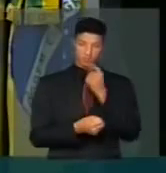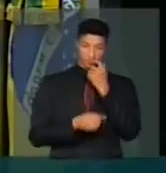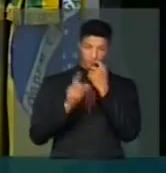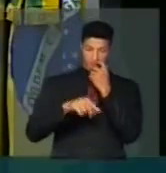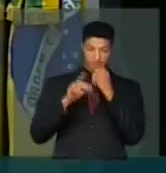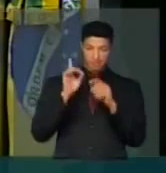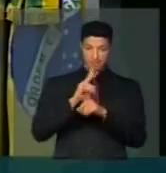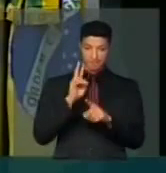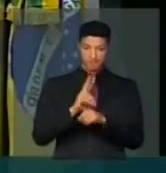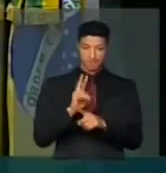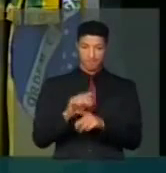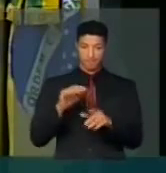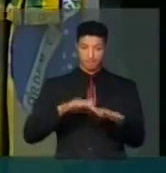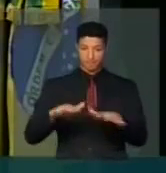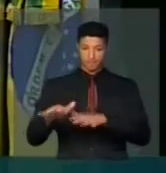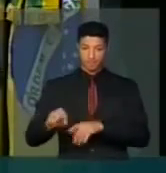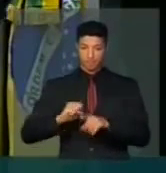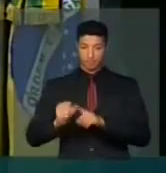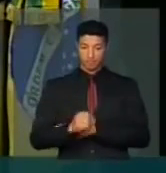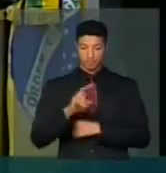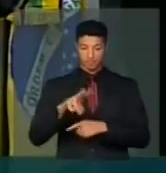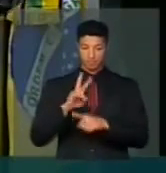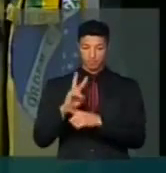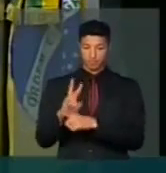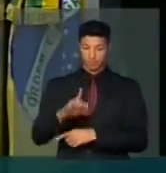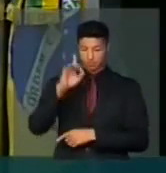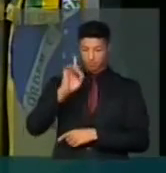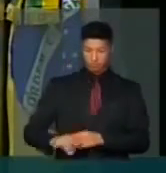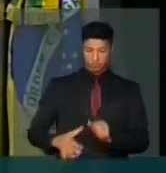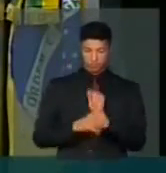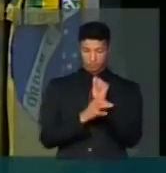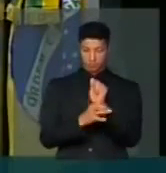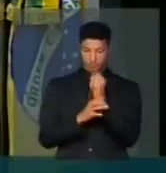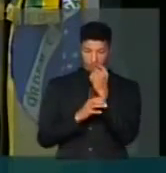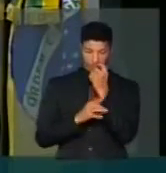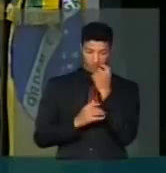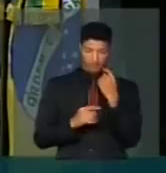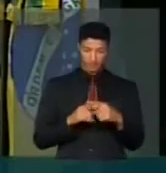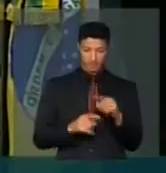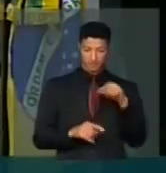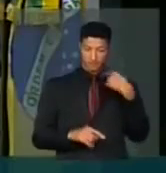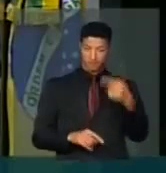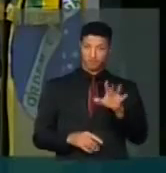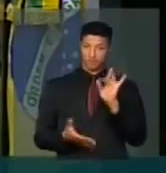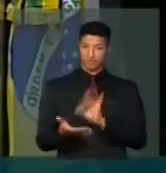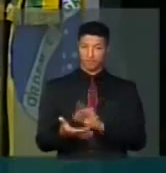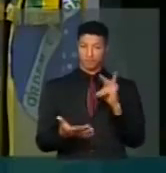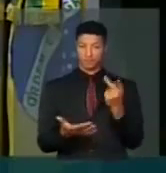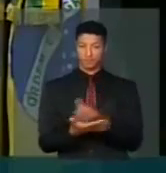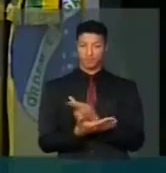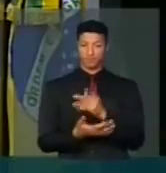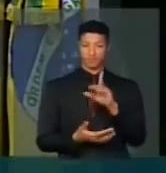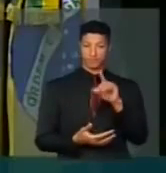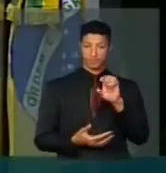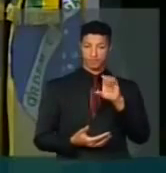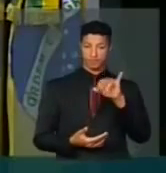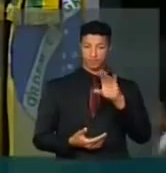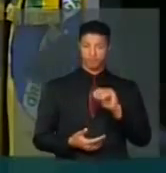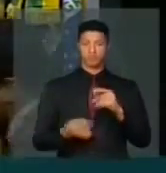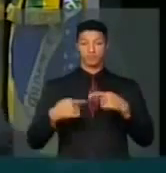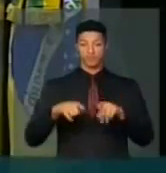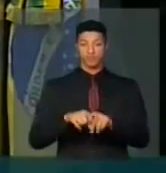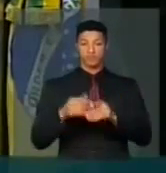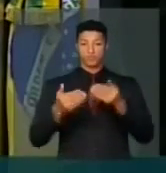é defender os movimentos sociais, é defender direitos e garantias, porque depois do fato ocorrido, Décio, aí